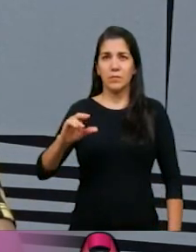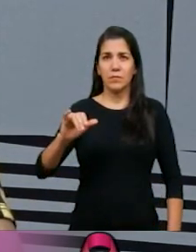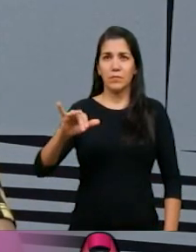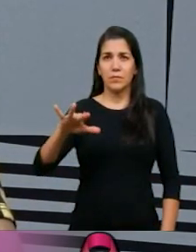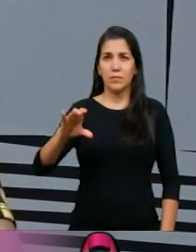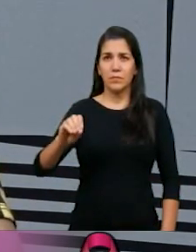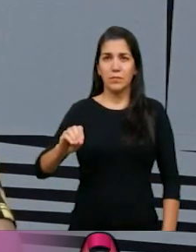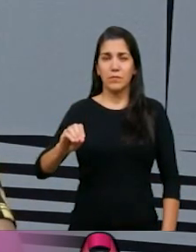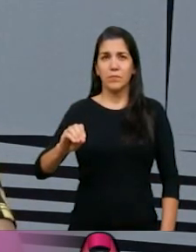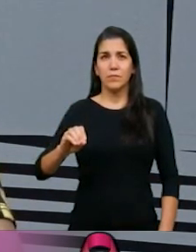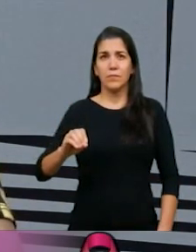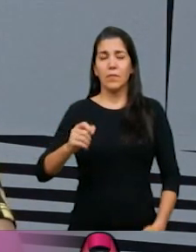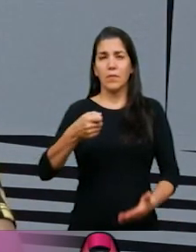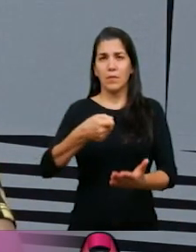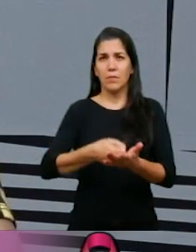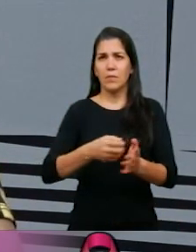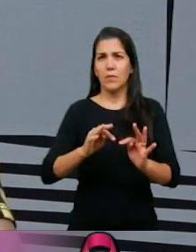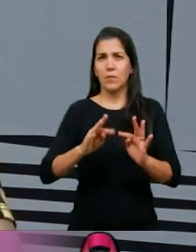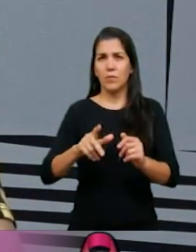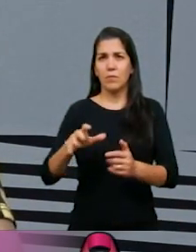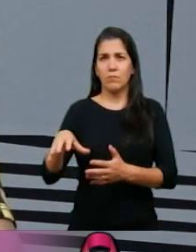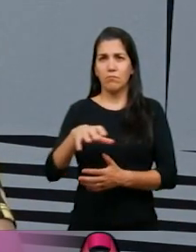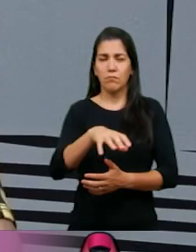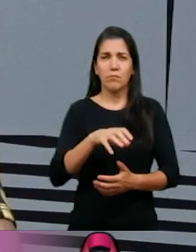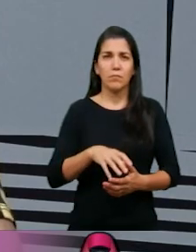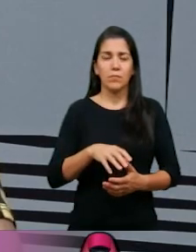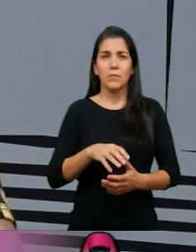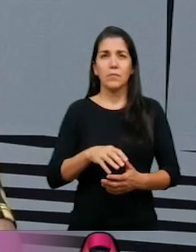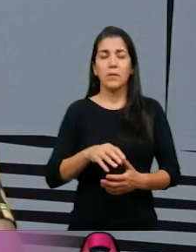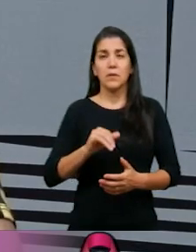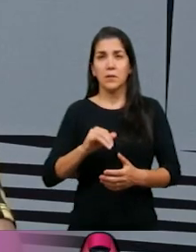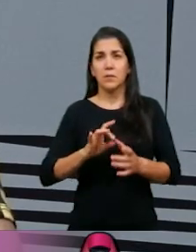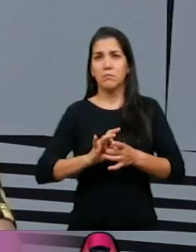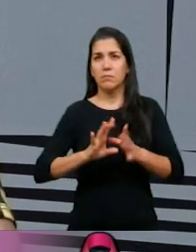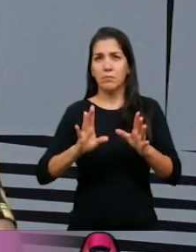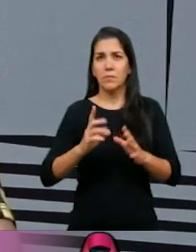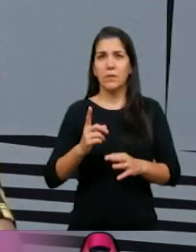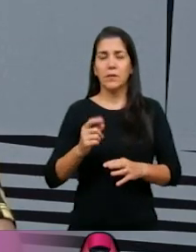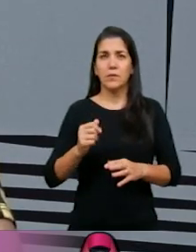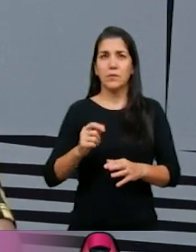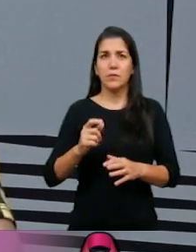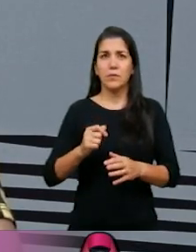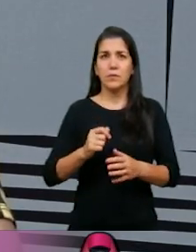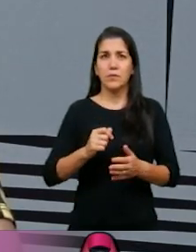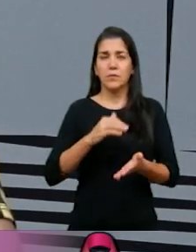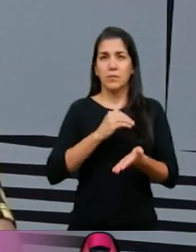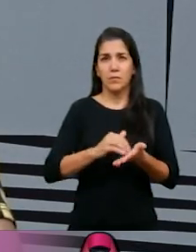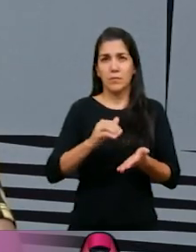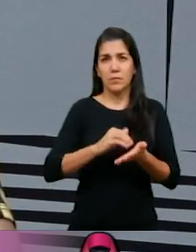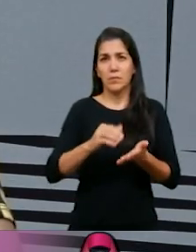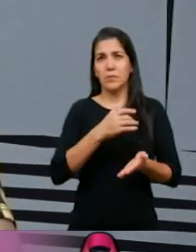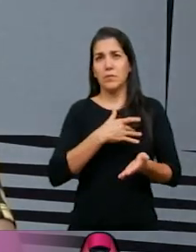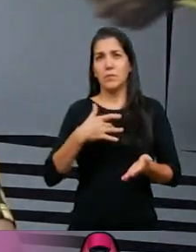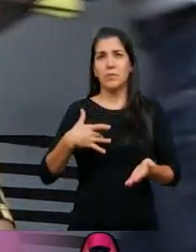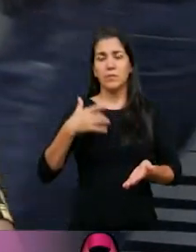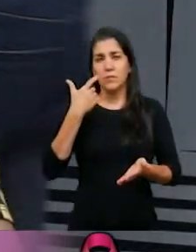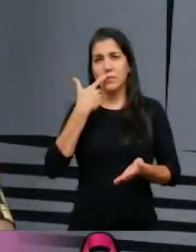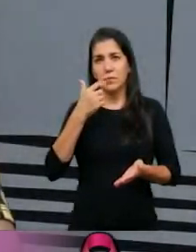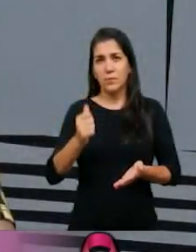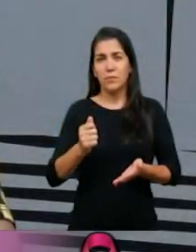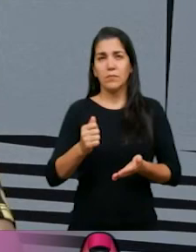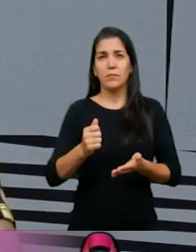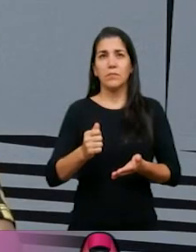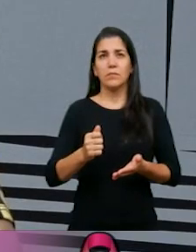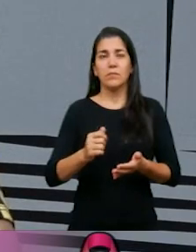que determine aos órgãos competentes a viabilidade de liberação de recurso para o custeio da Secretaria da Saúde do município de